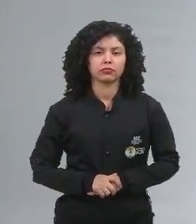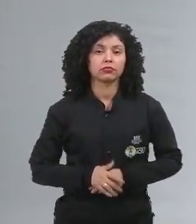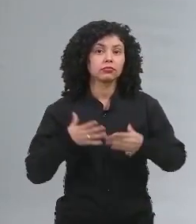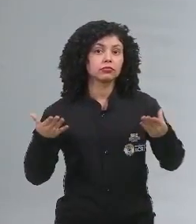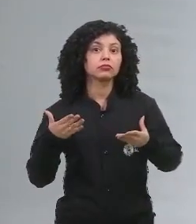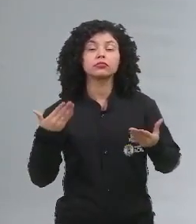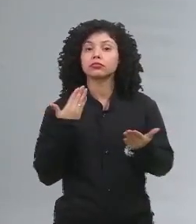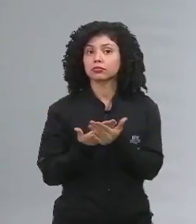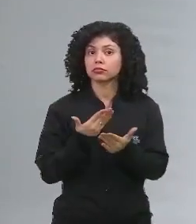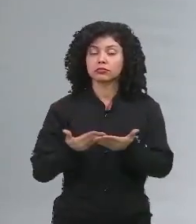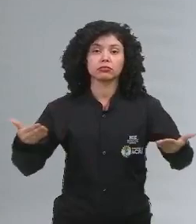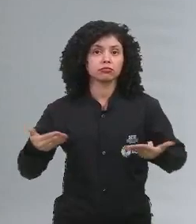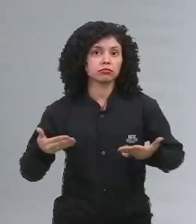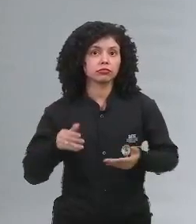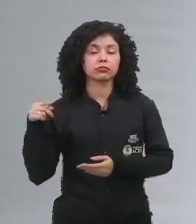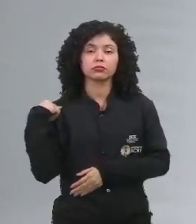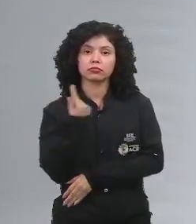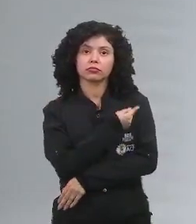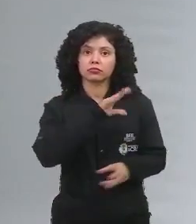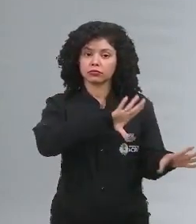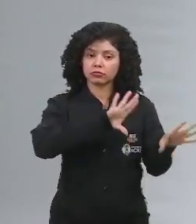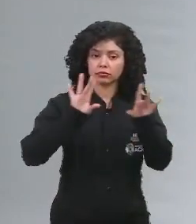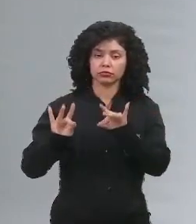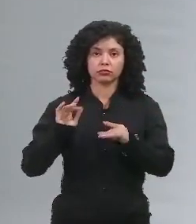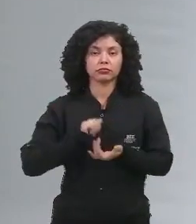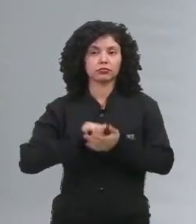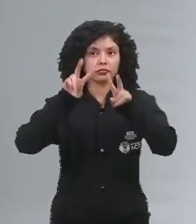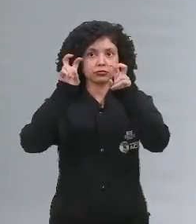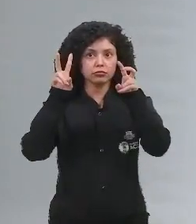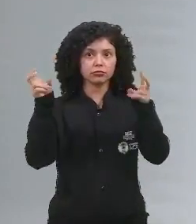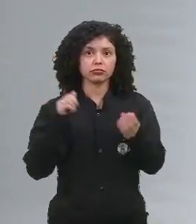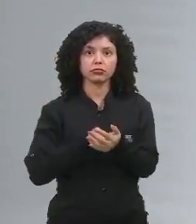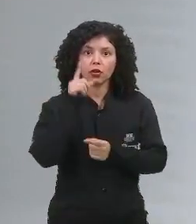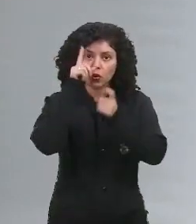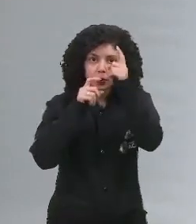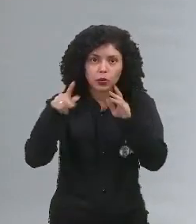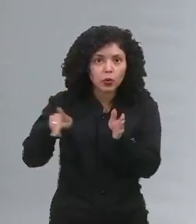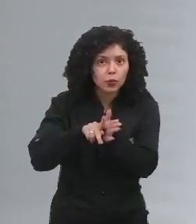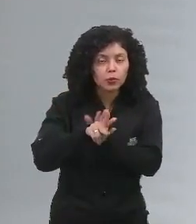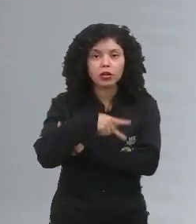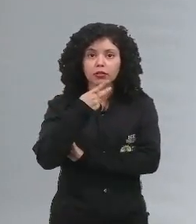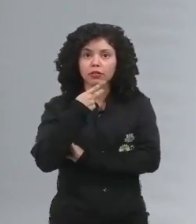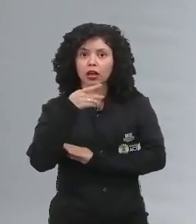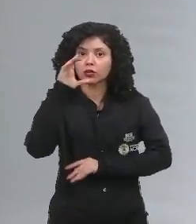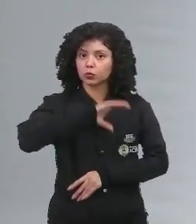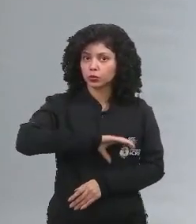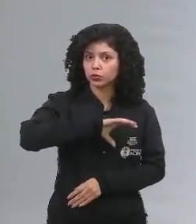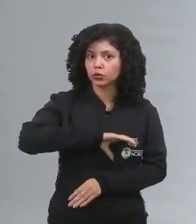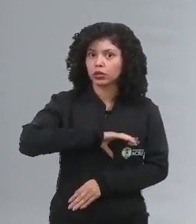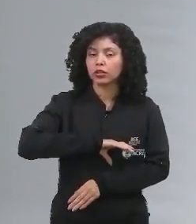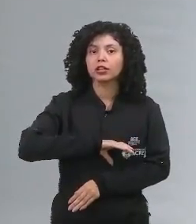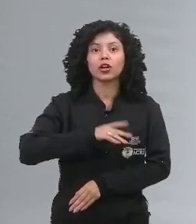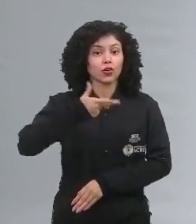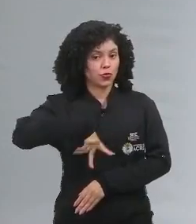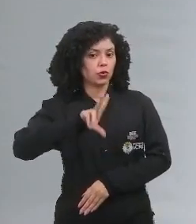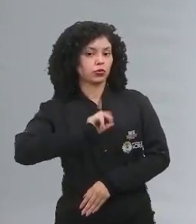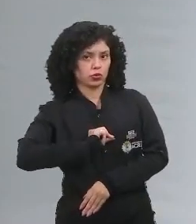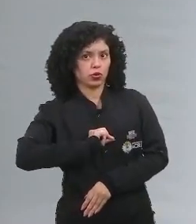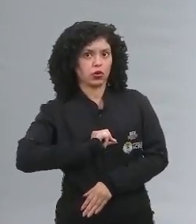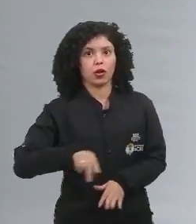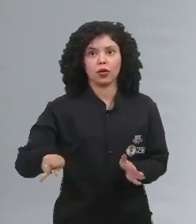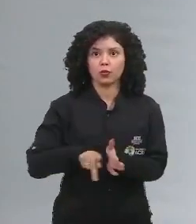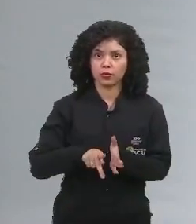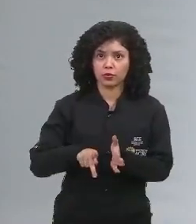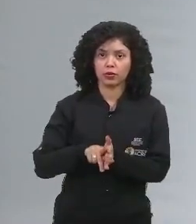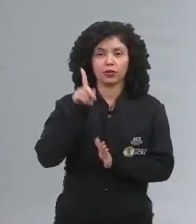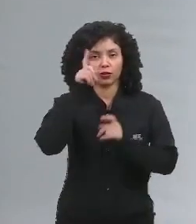Aí na nossa aula de hoje, nós iremos trazer a temática das expressões que se fala no português de Portugal, contrapondo com